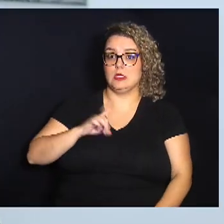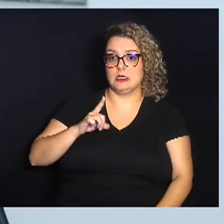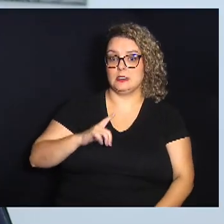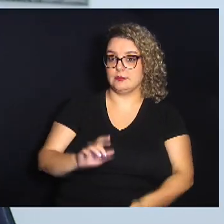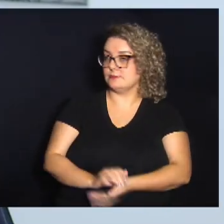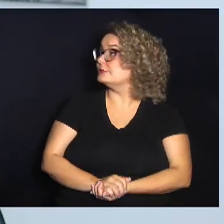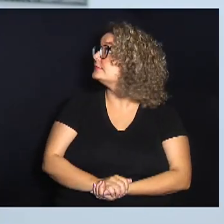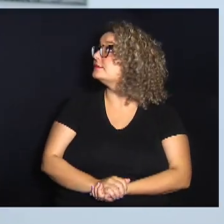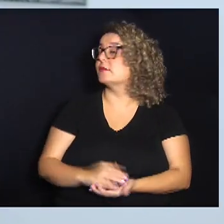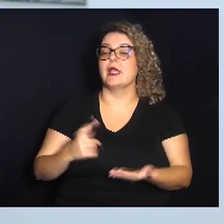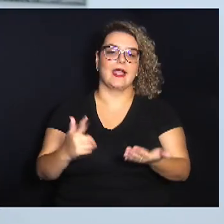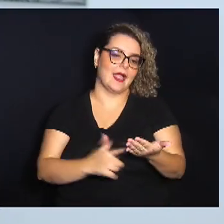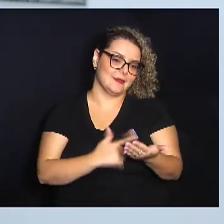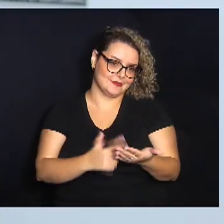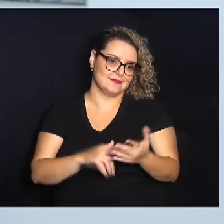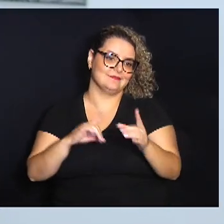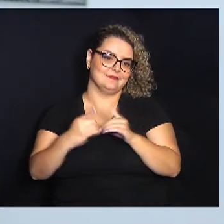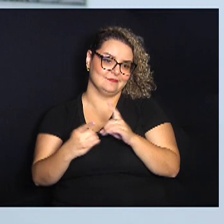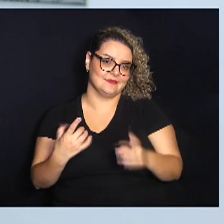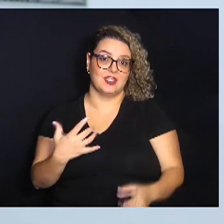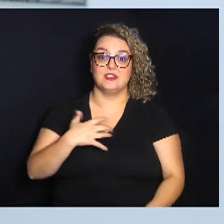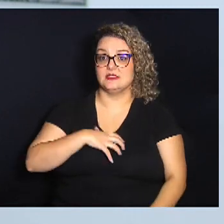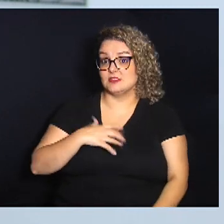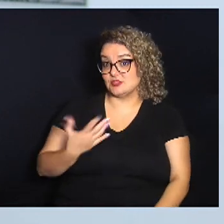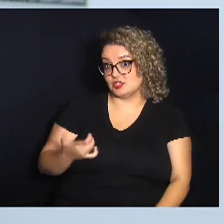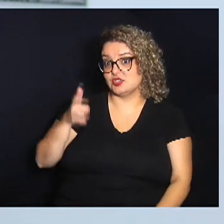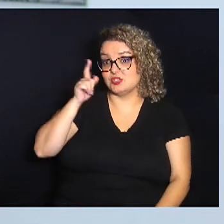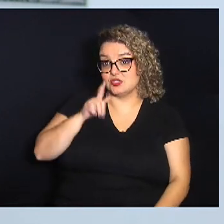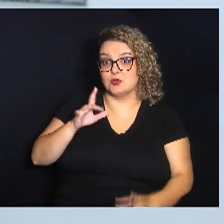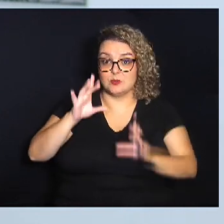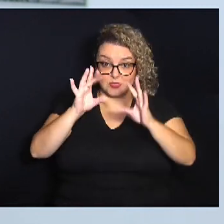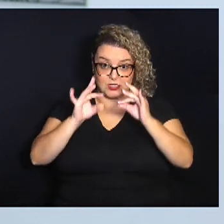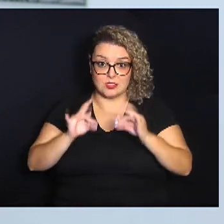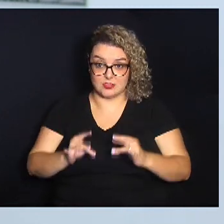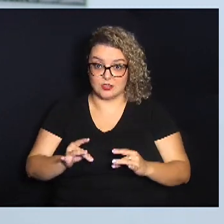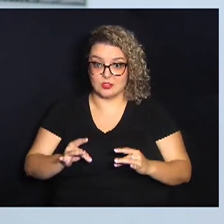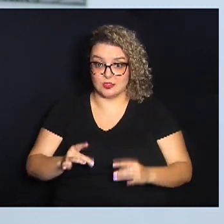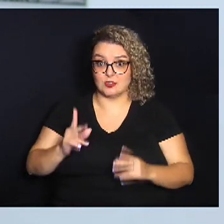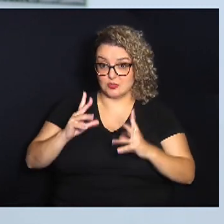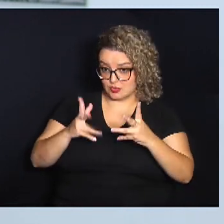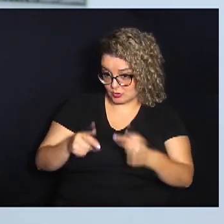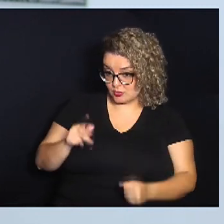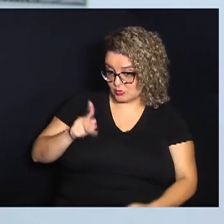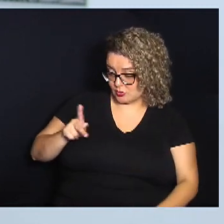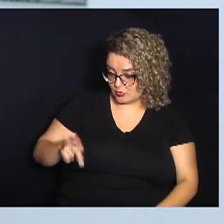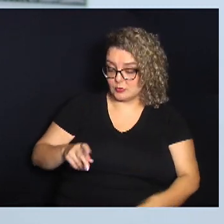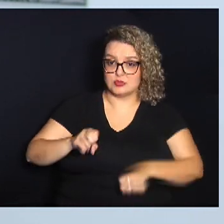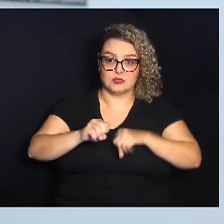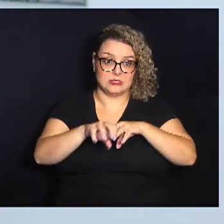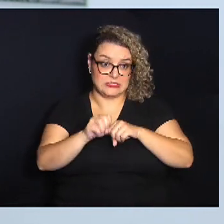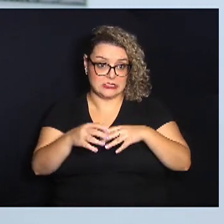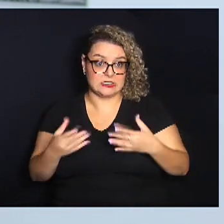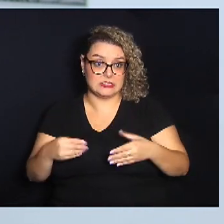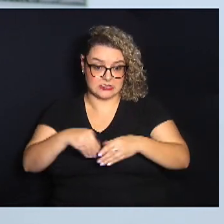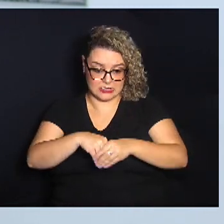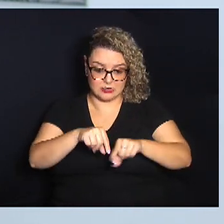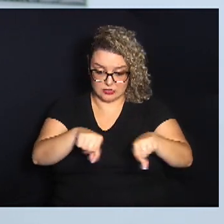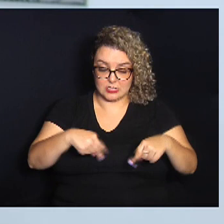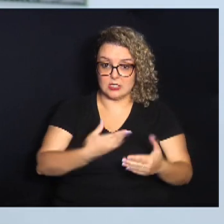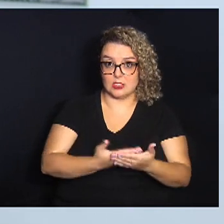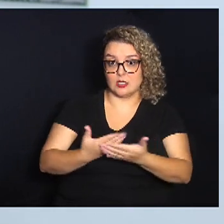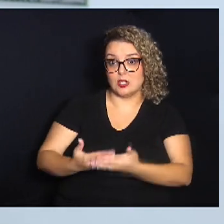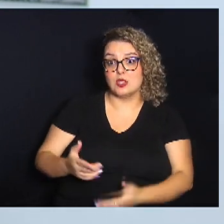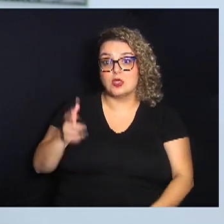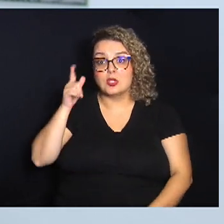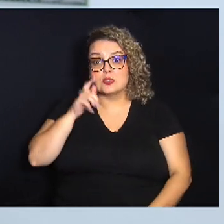livro didático, ele é essa maneira da gente conseguir aprofundar aquilo que o professor fala na sala de aula e a gente conseguir entender